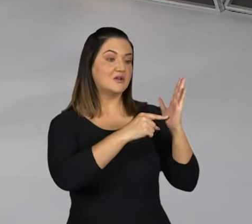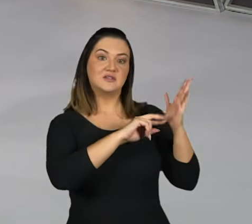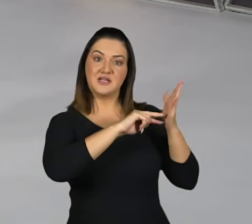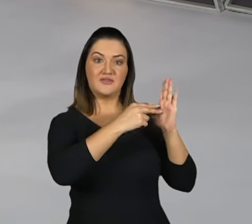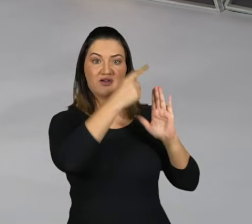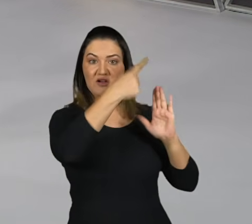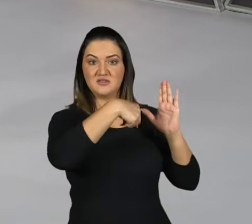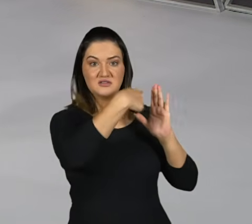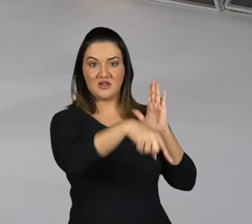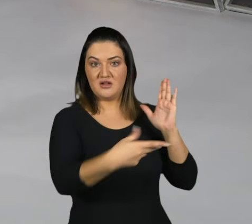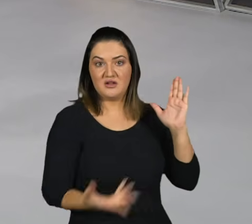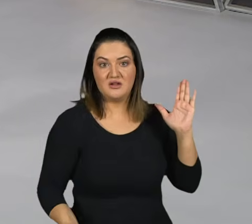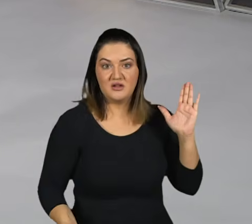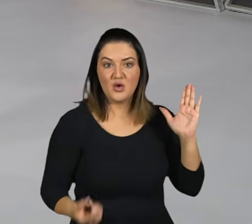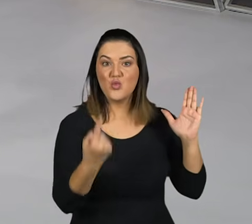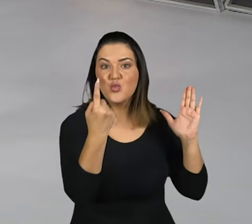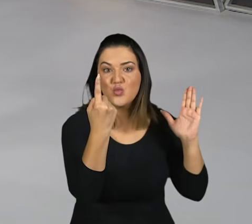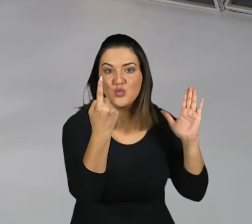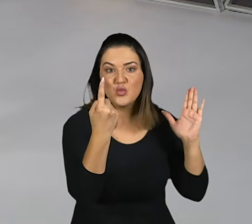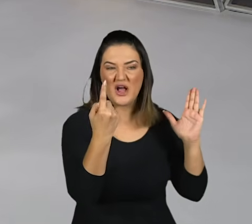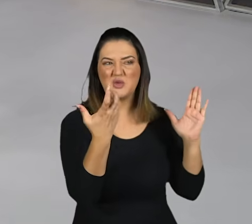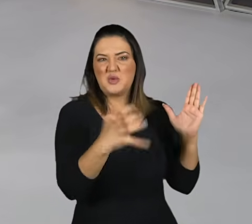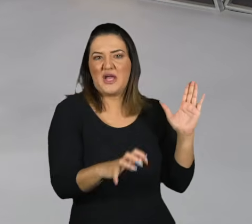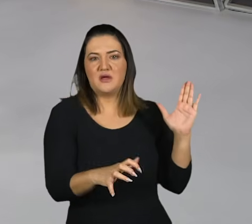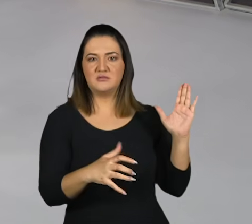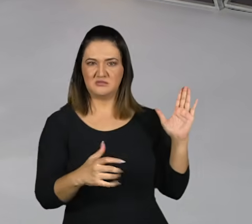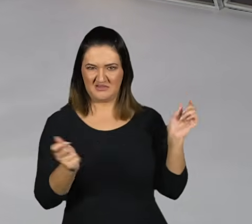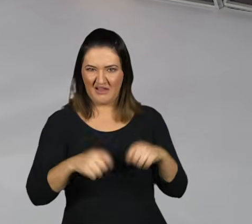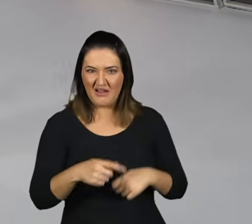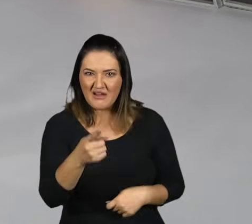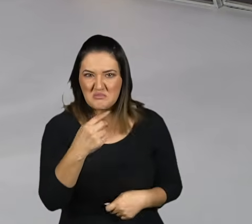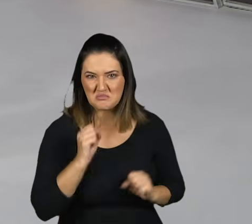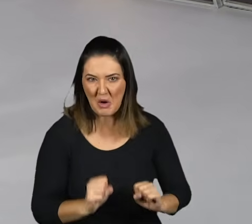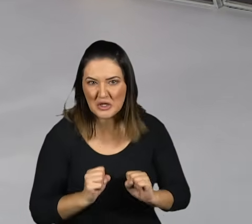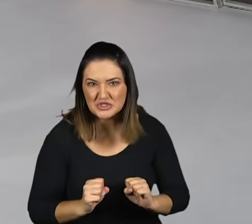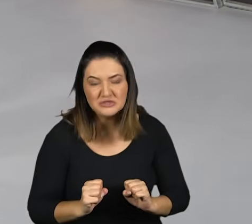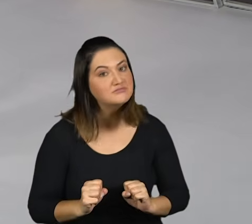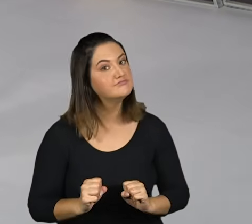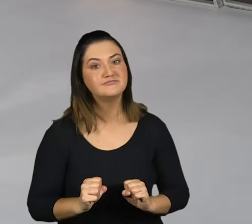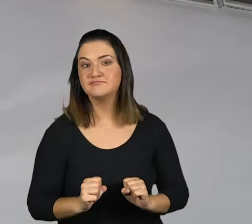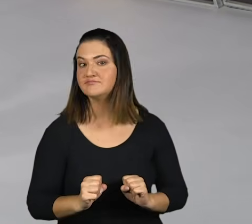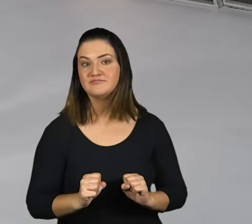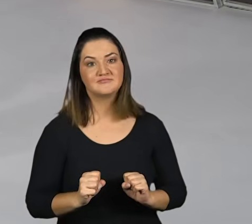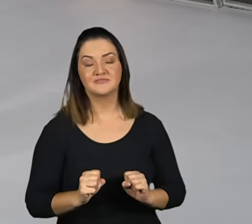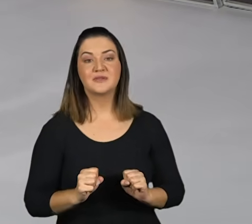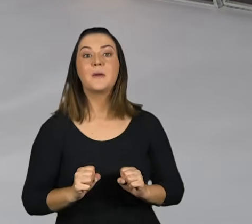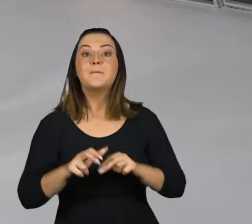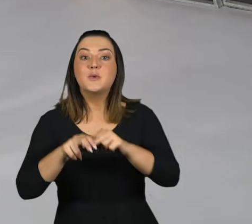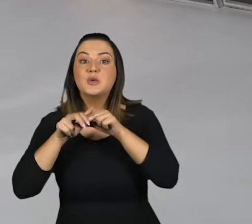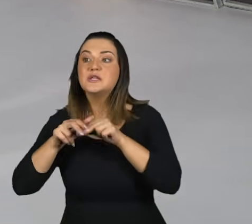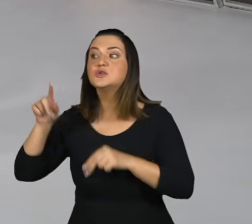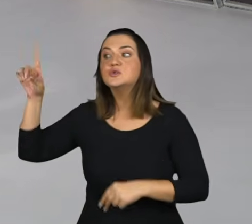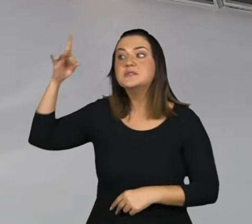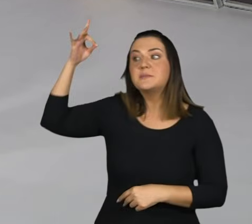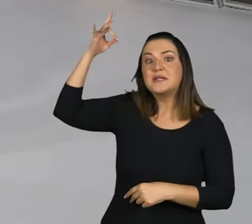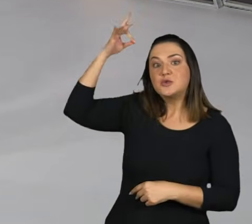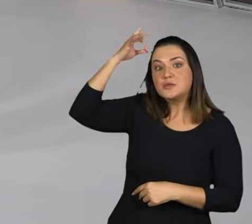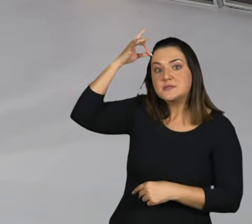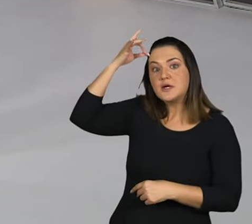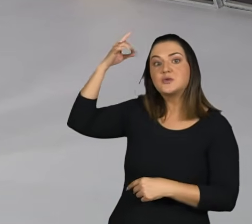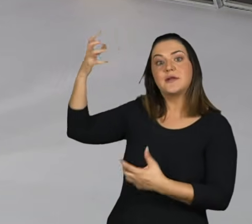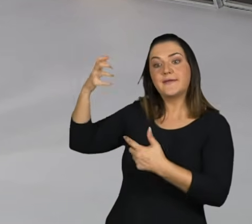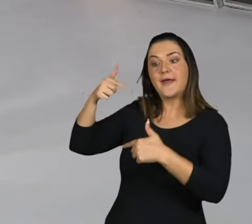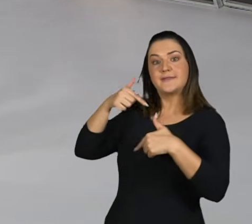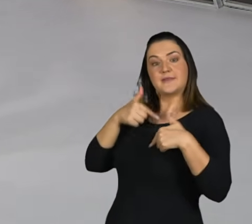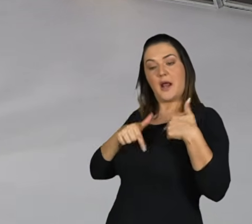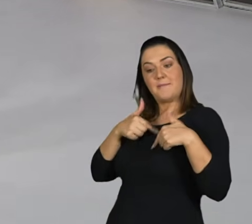todos. Então veja, justamente aí está o problema. Por quê? Porque o Espírito Santo convence o ser humano do pecado. Pecado é a transgressão